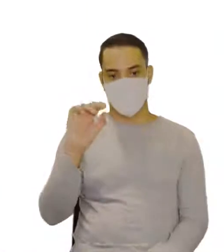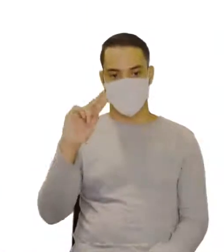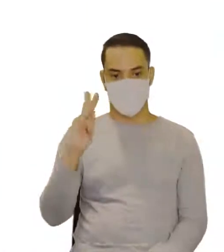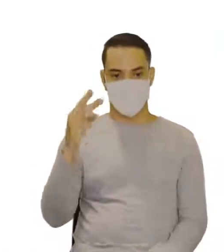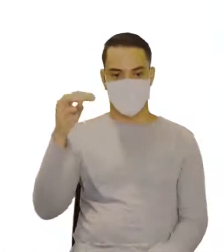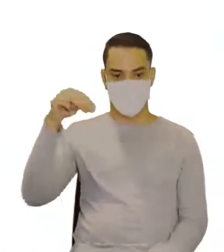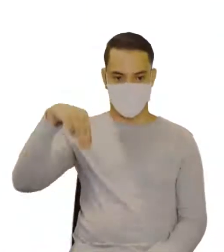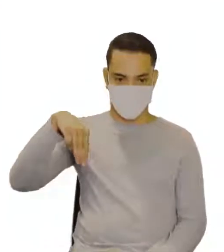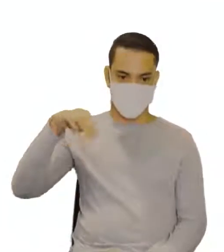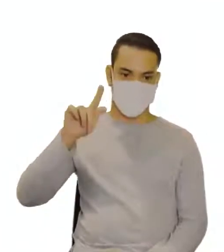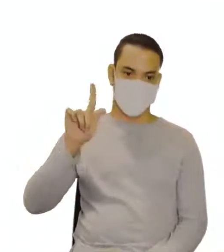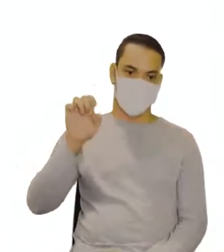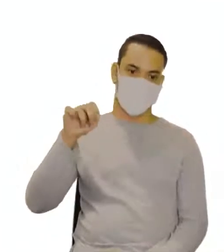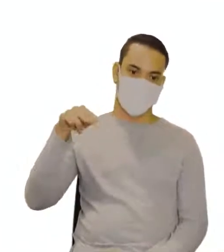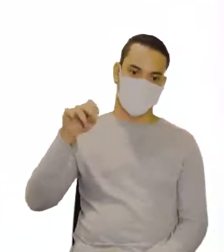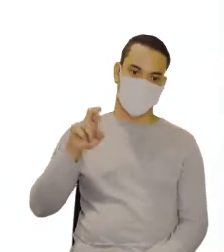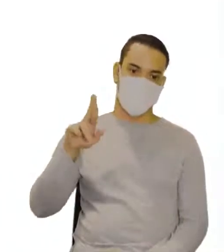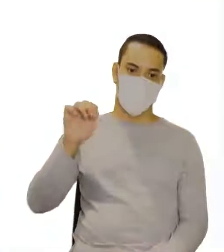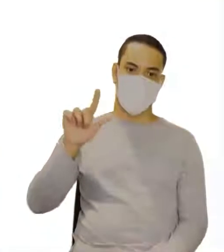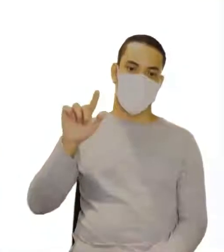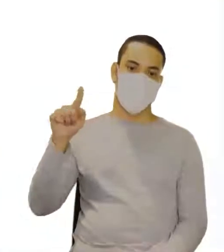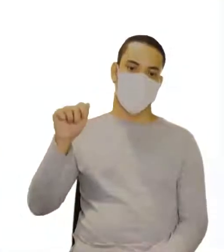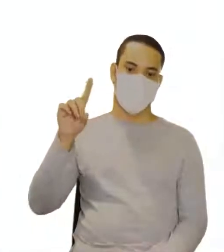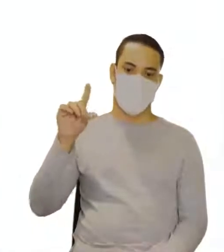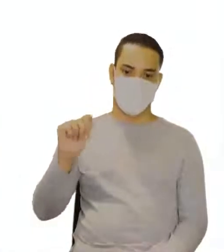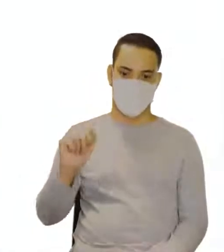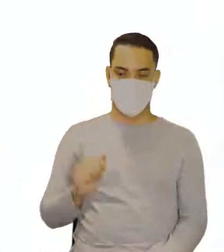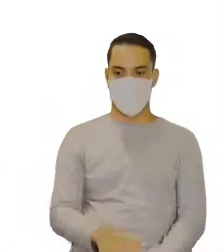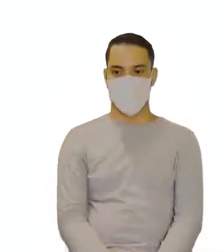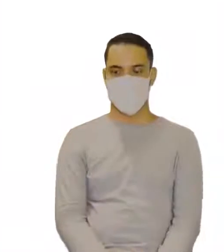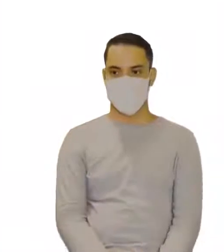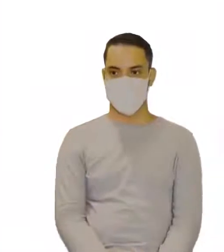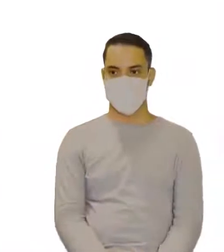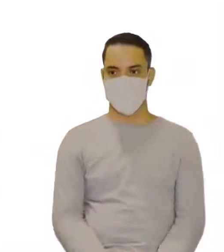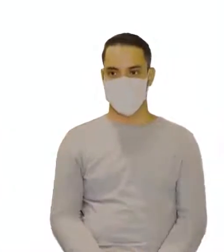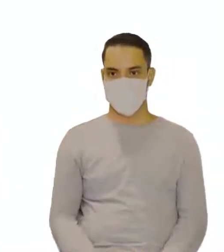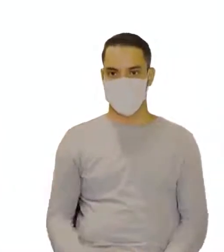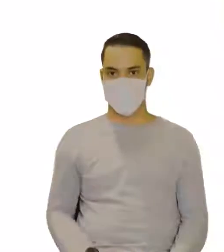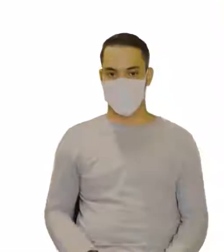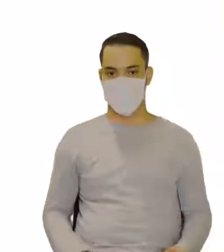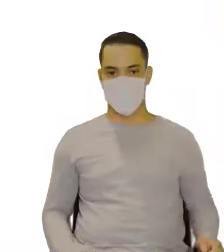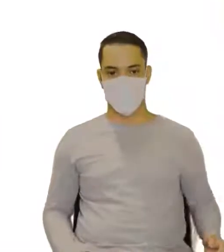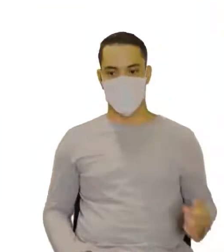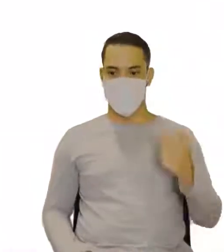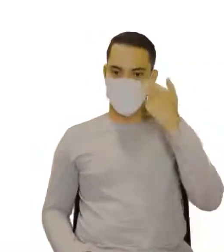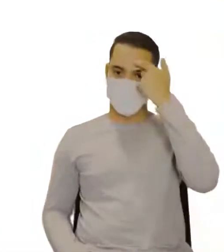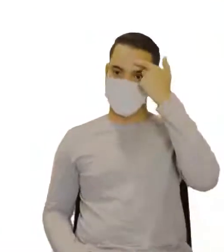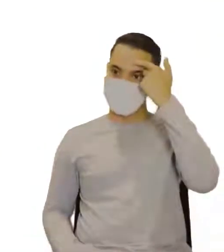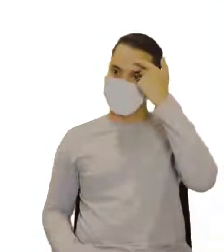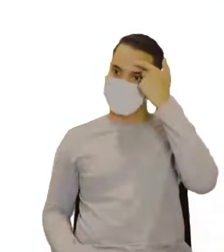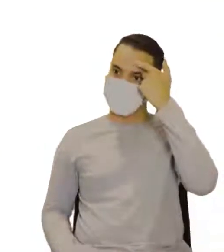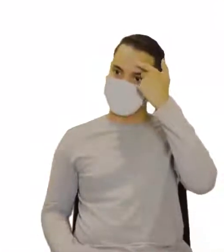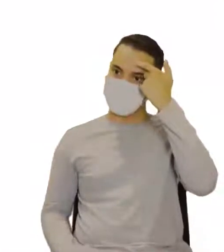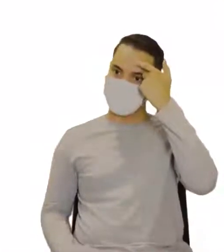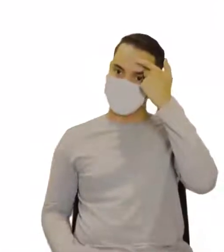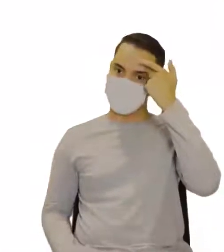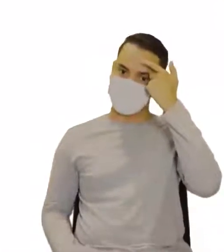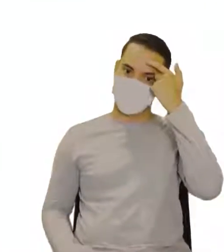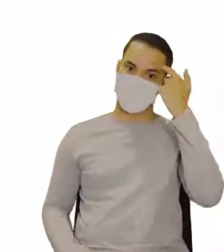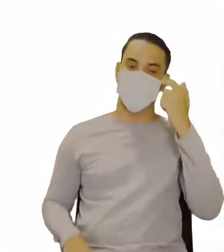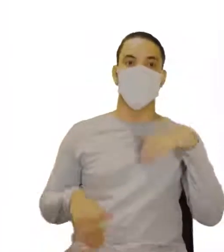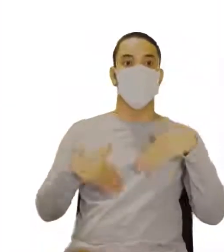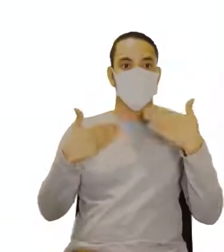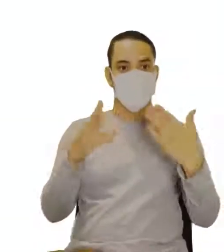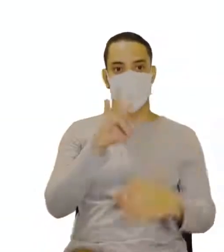os dispositivos em um circuito elétrico fechado. E aqui, como eu tinha colocado no slide para vocês, vai